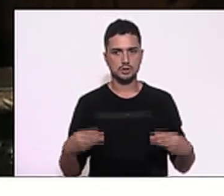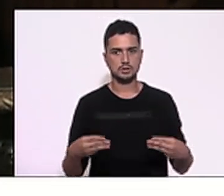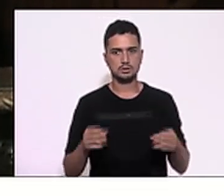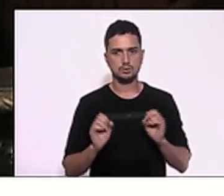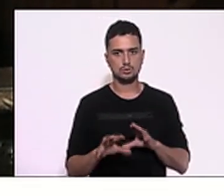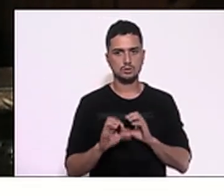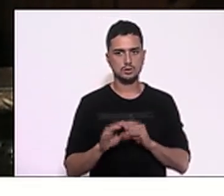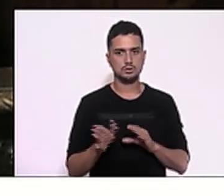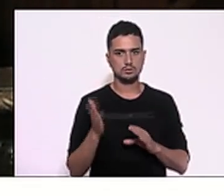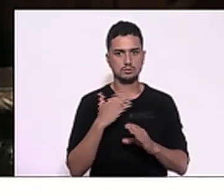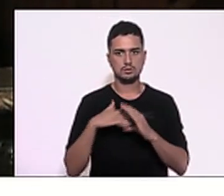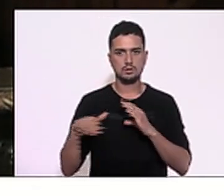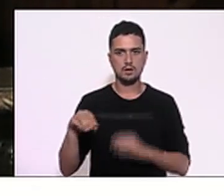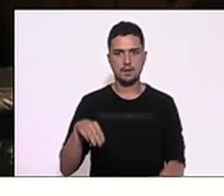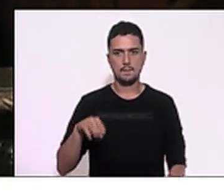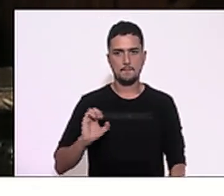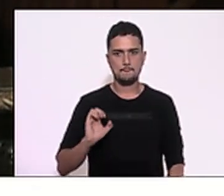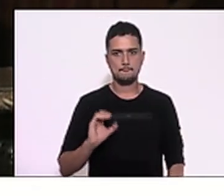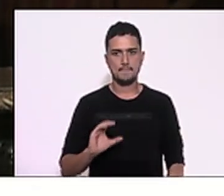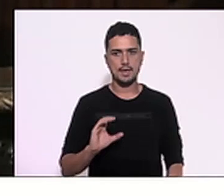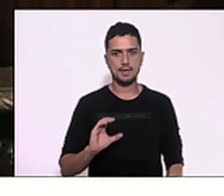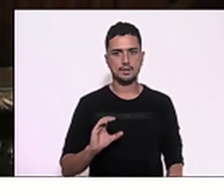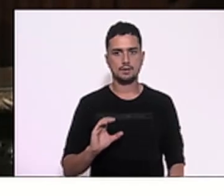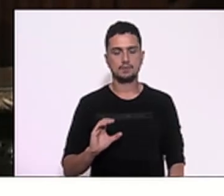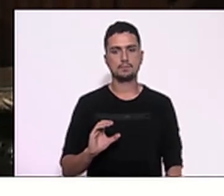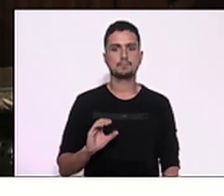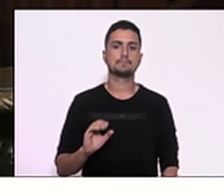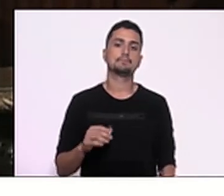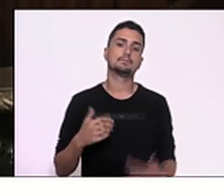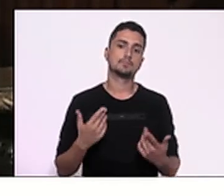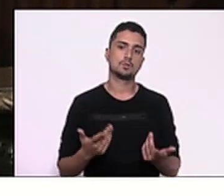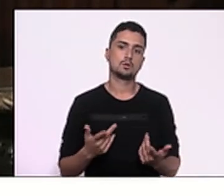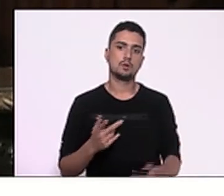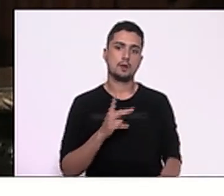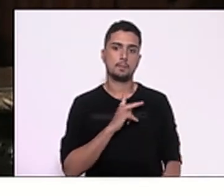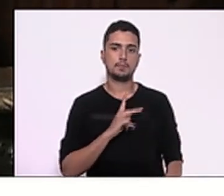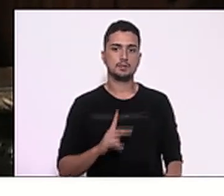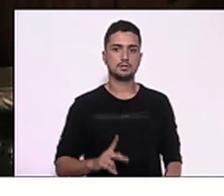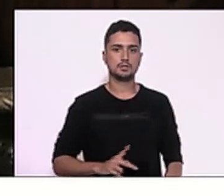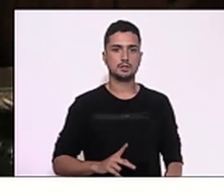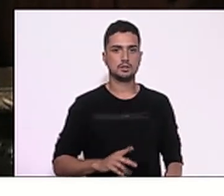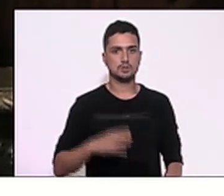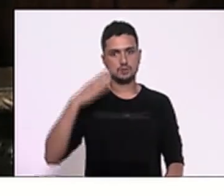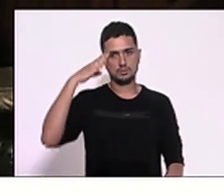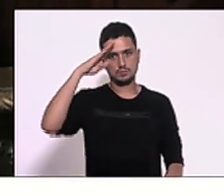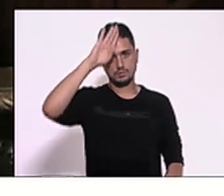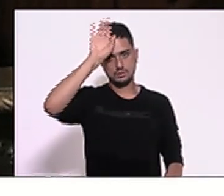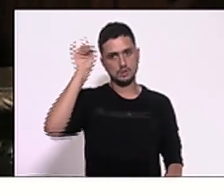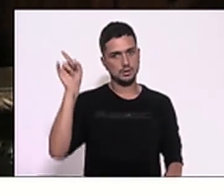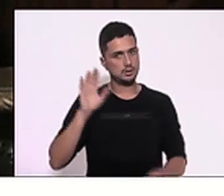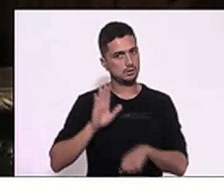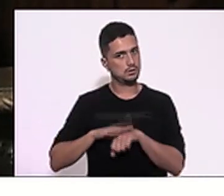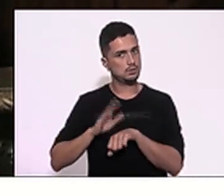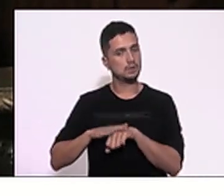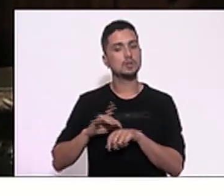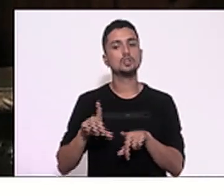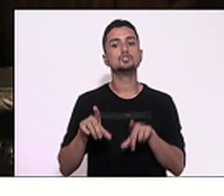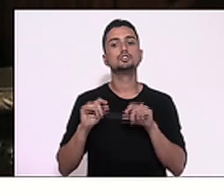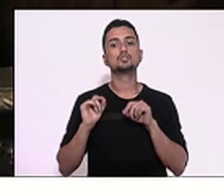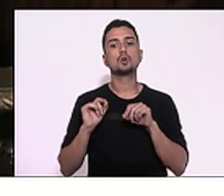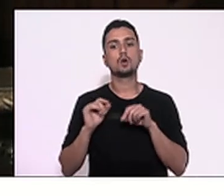culmina com o envio pelo Conselho Universitário ao Ministério da Educação, que por